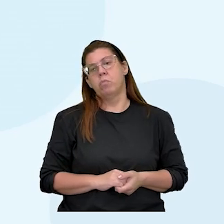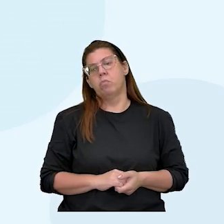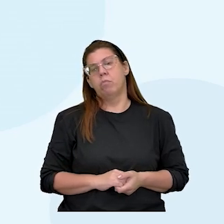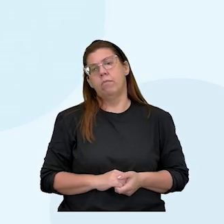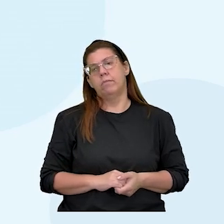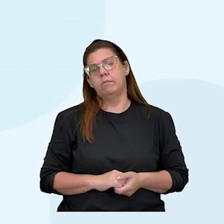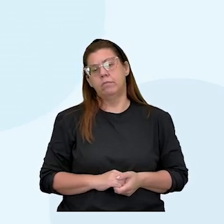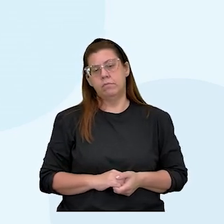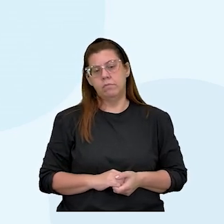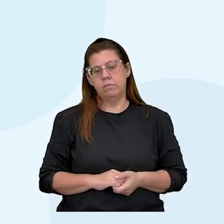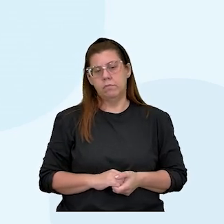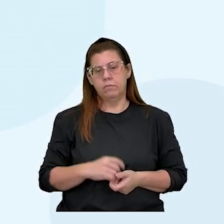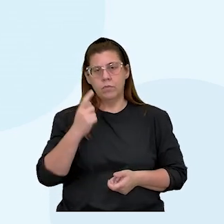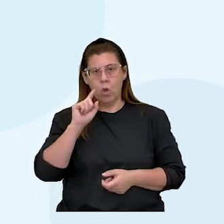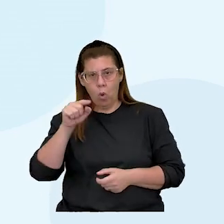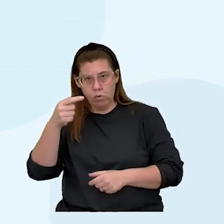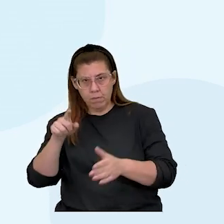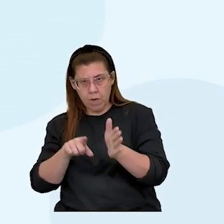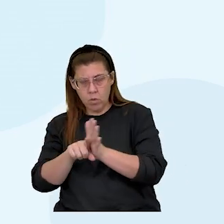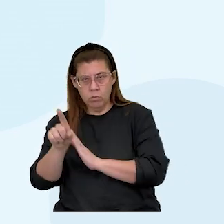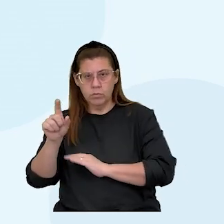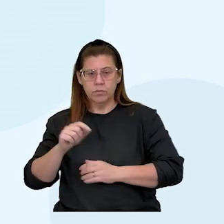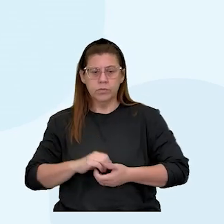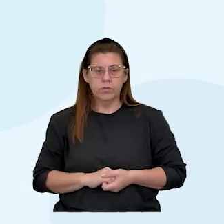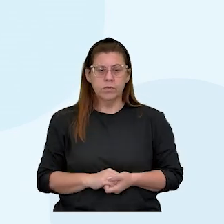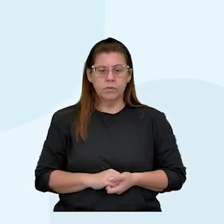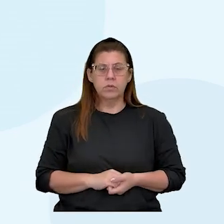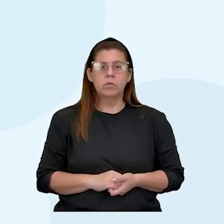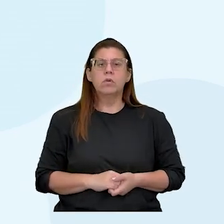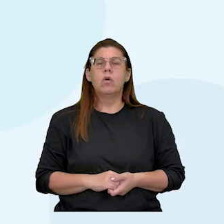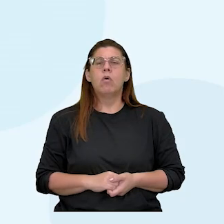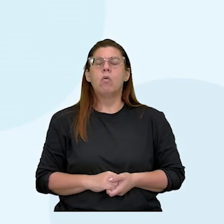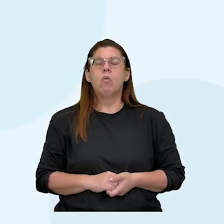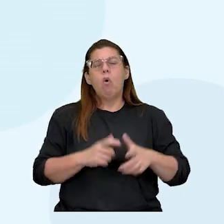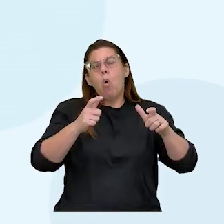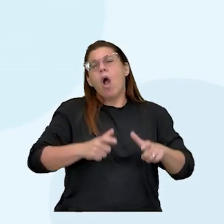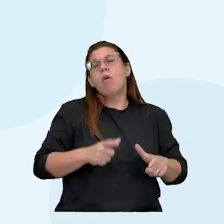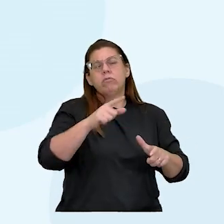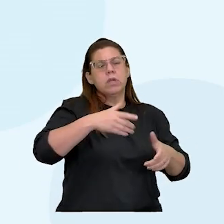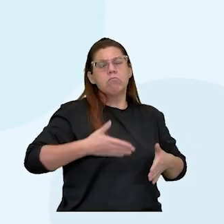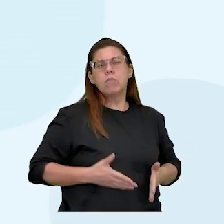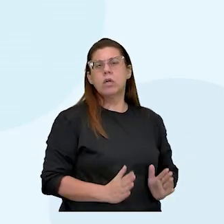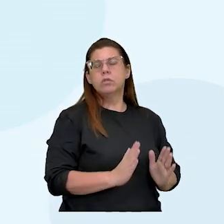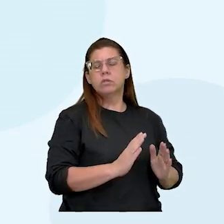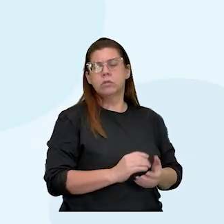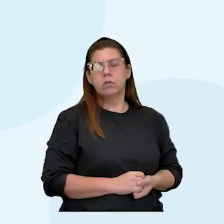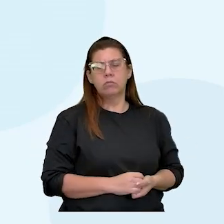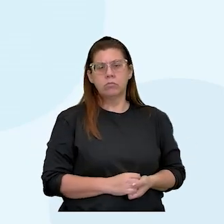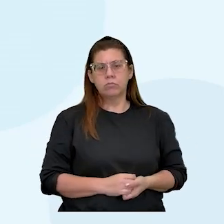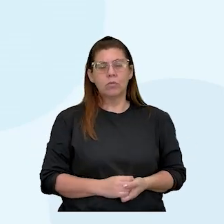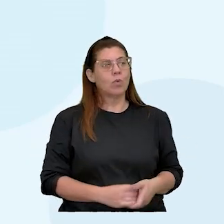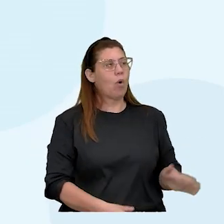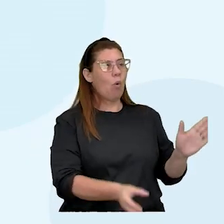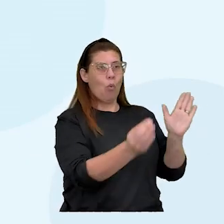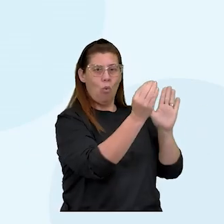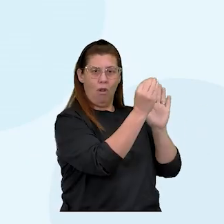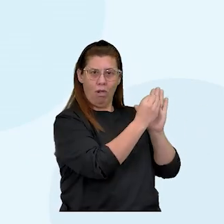então, vamos pegar outra pergunta aqui, ó. Onde você nasceu? Então, a gente coloca